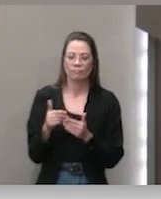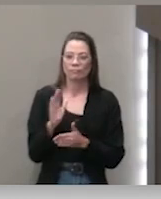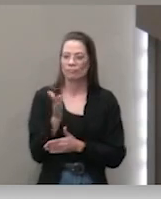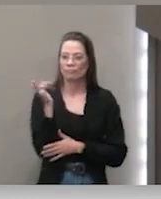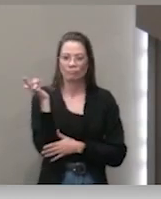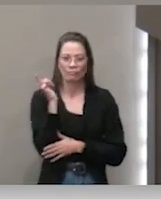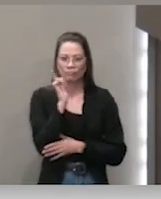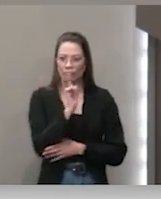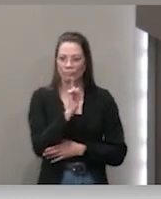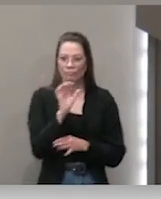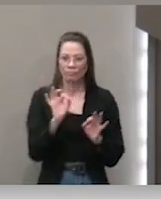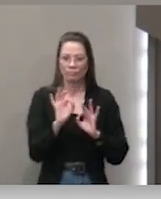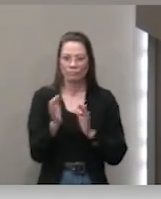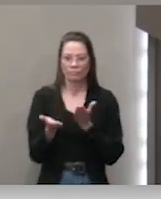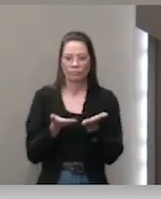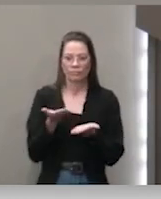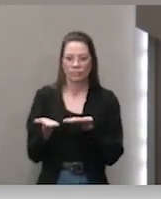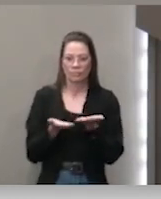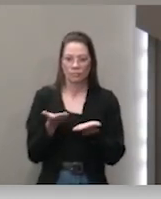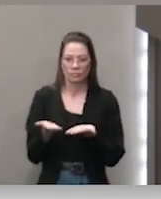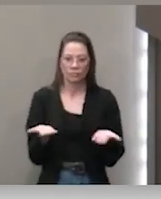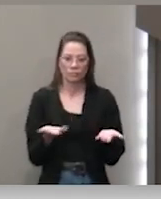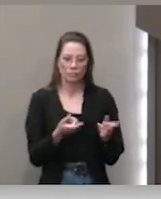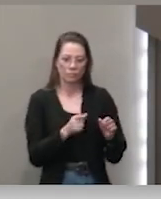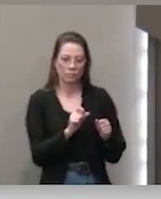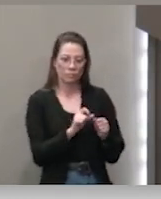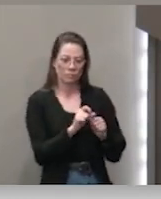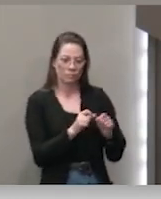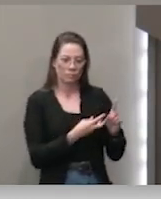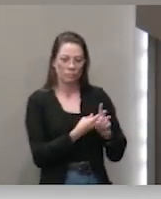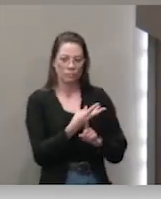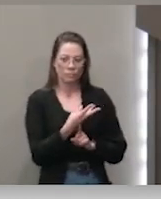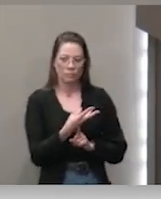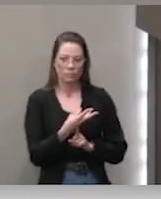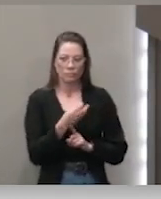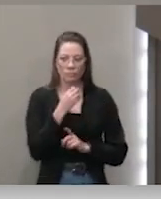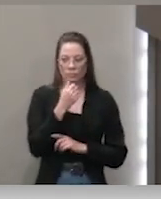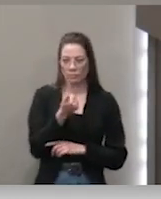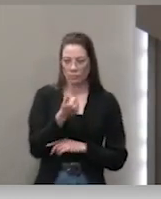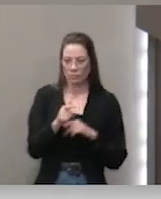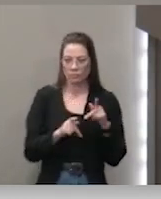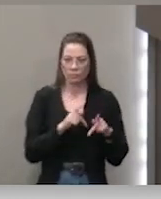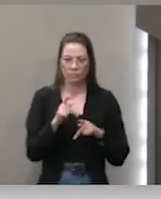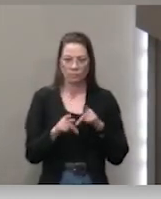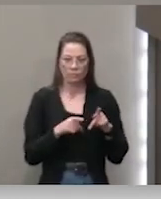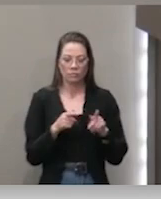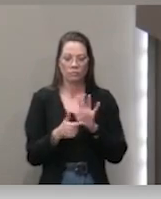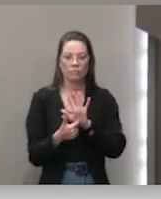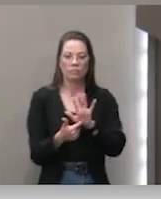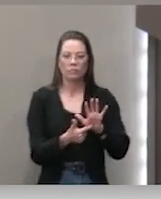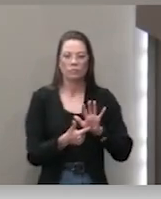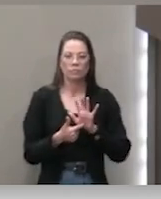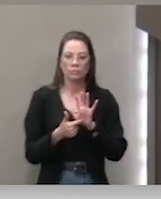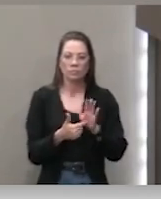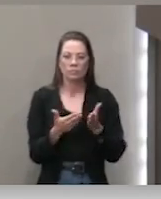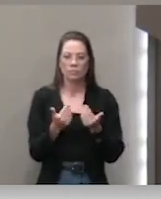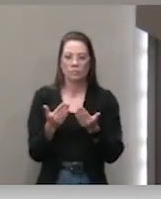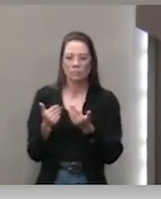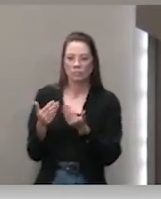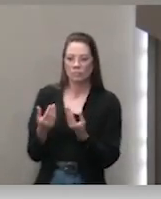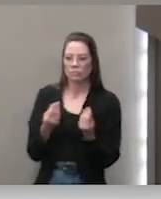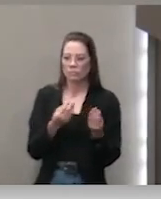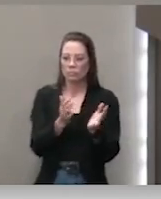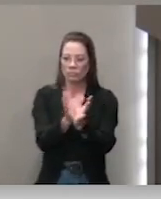não foi o senhor que foi atendido, foi o que fez agora, daqui 3 meses. Isso é bom para a população ver, porque tem vários pedidos de